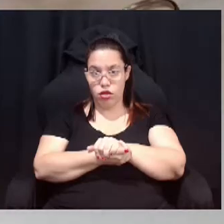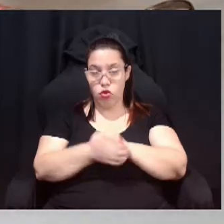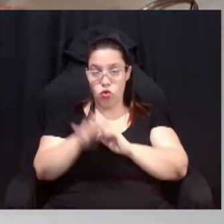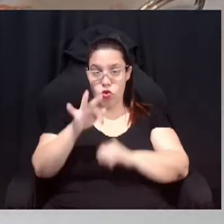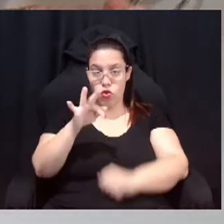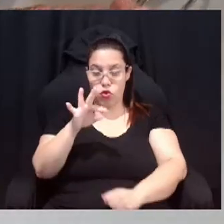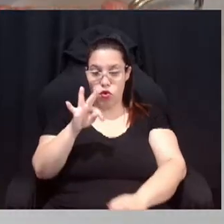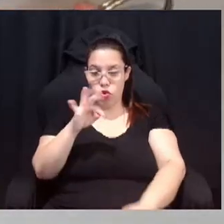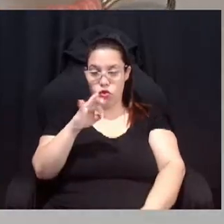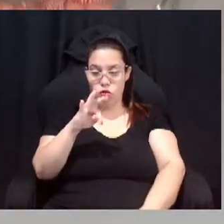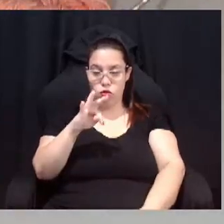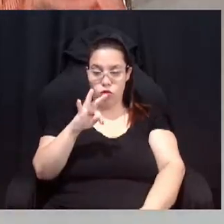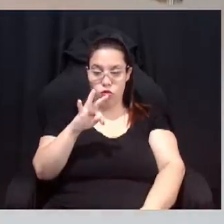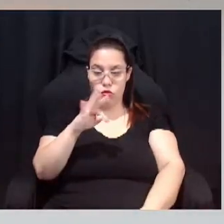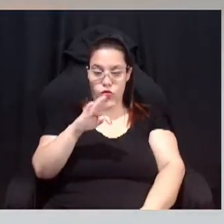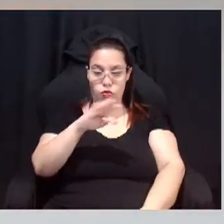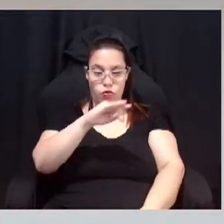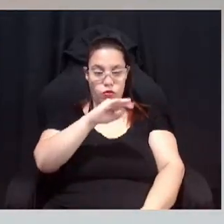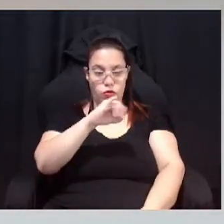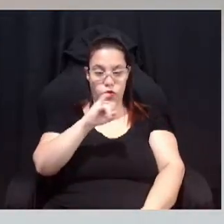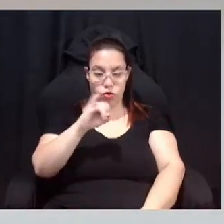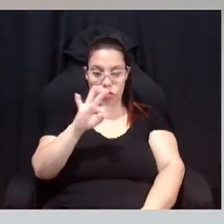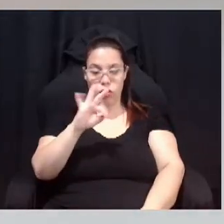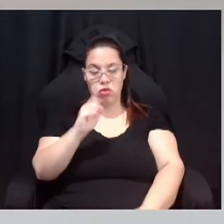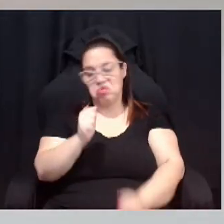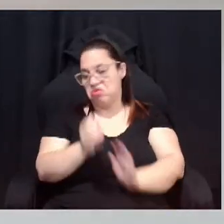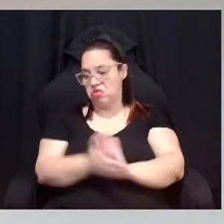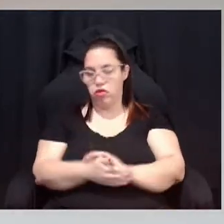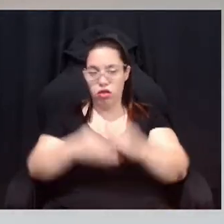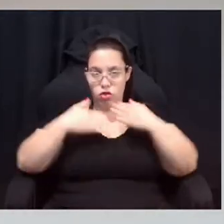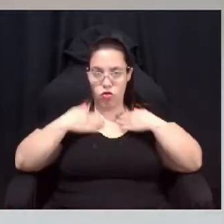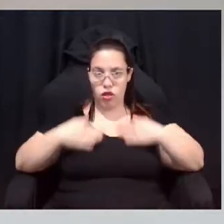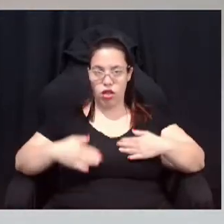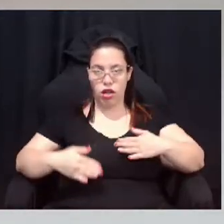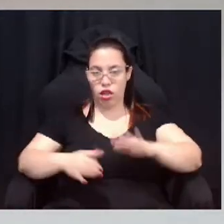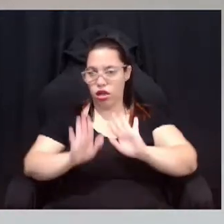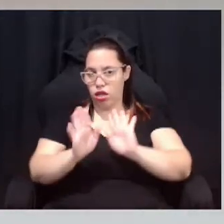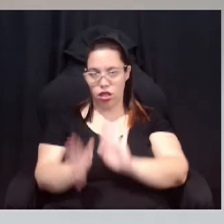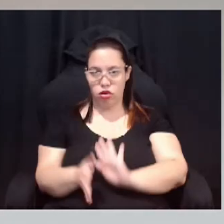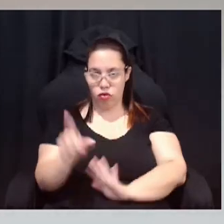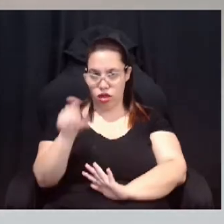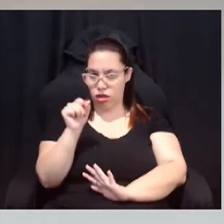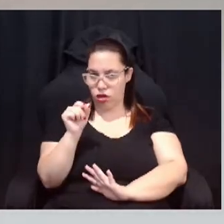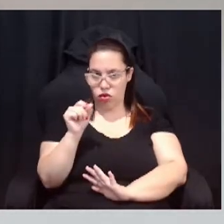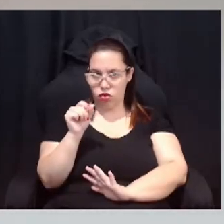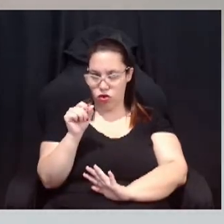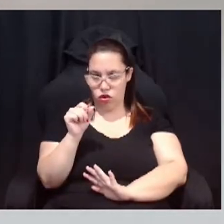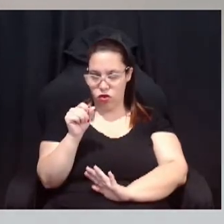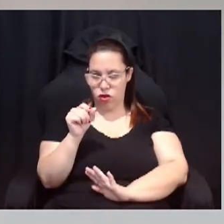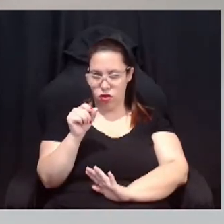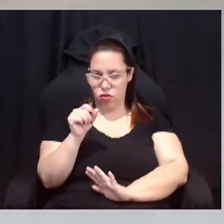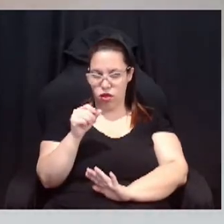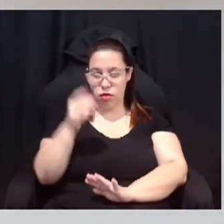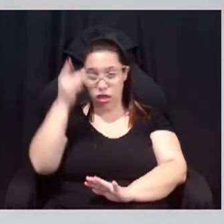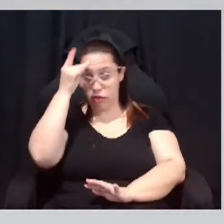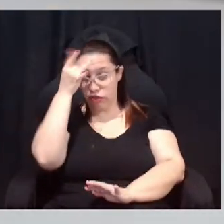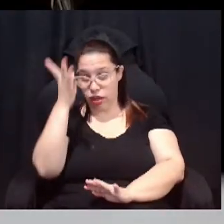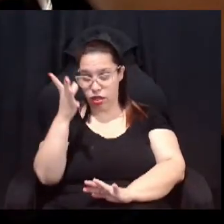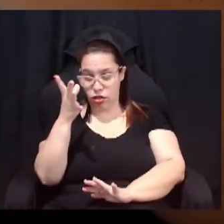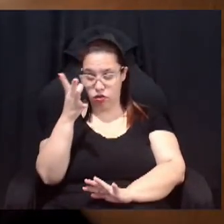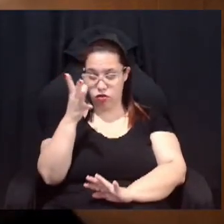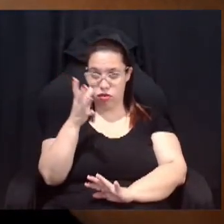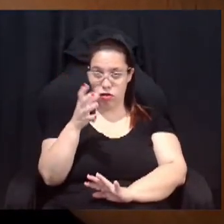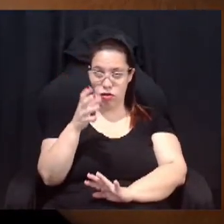ou com outro pedaço de tecido um pouco mais firme. firme, né? E, ó,